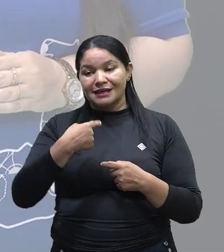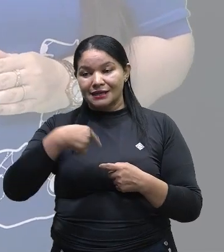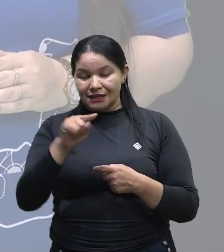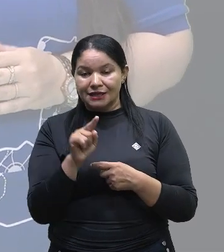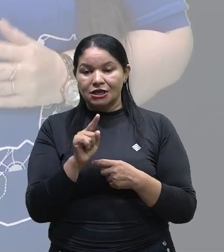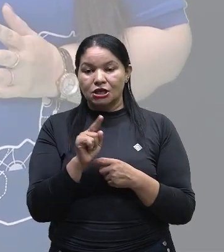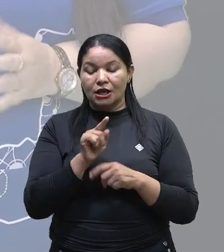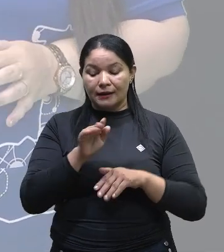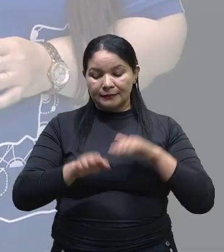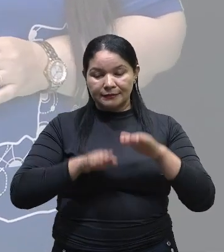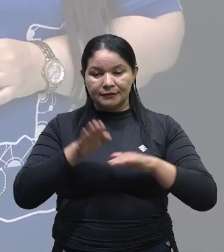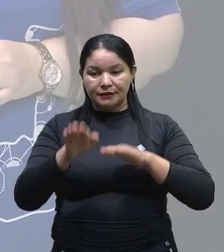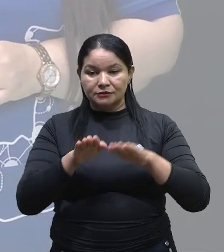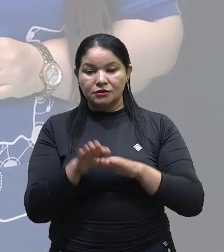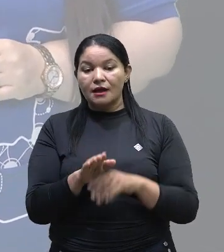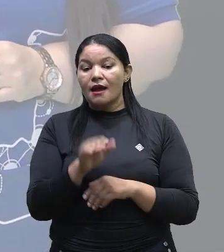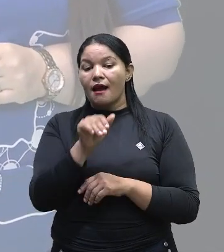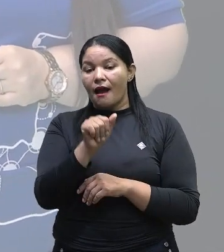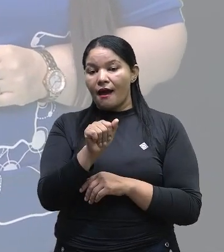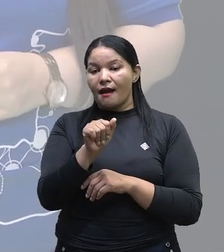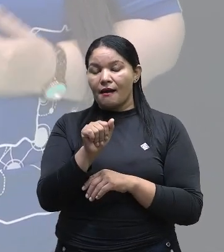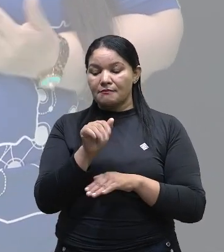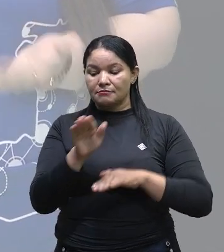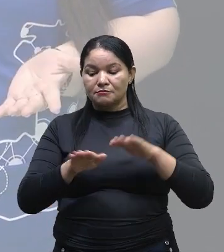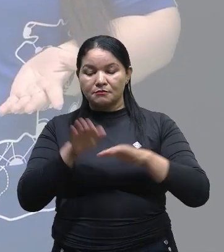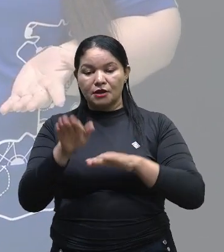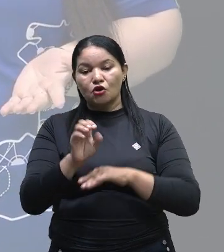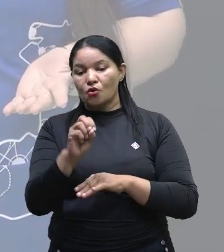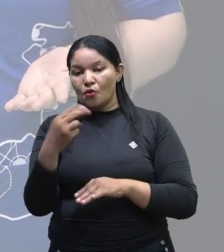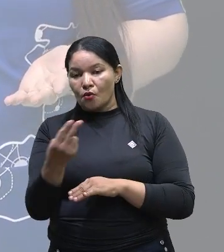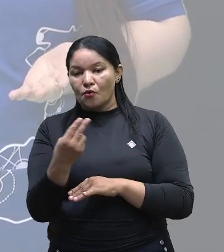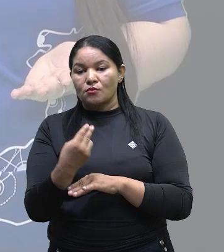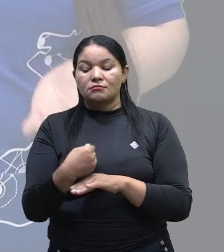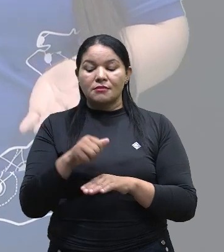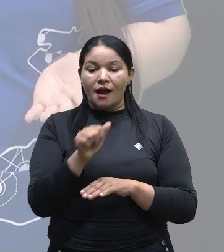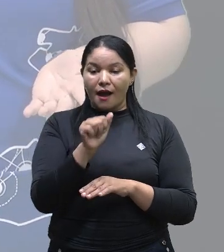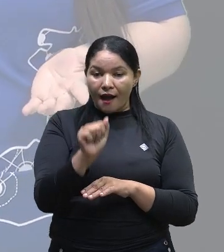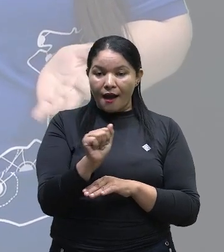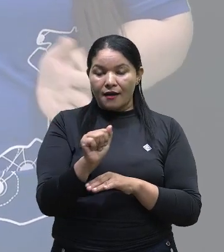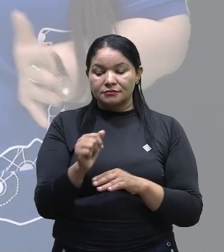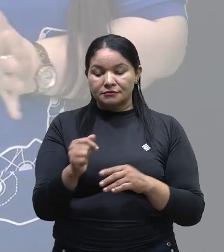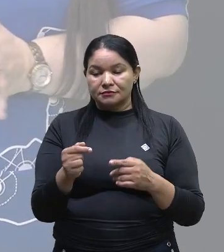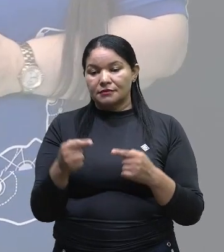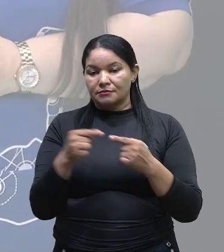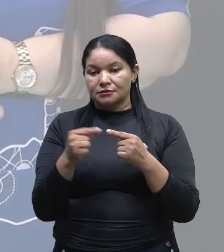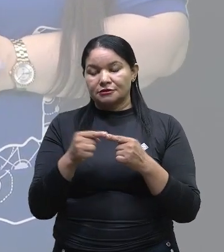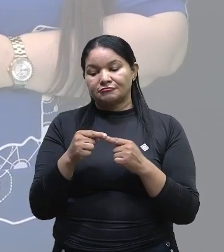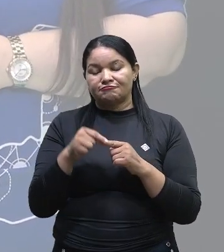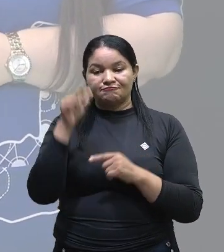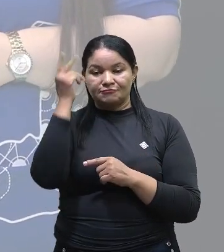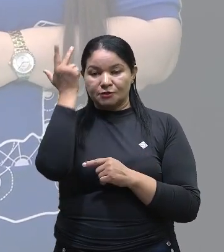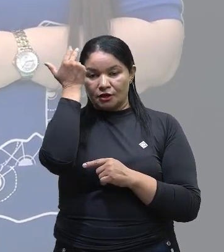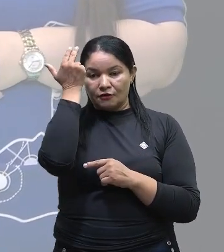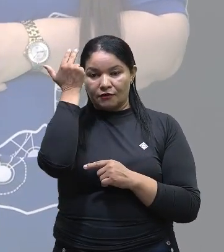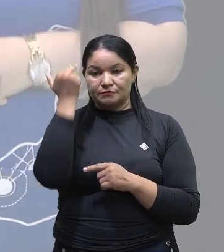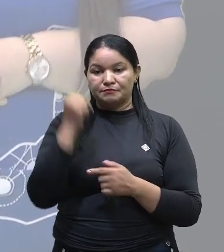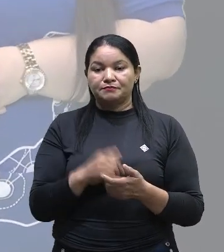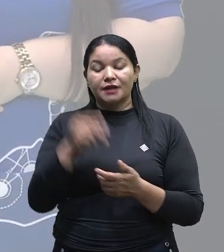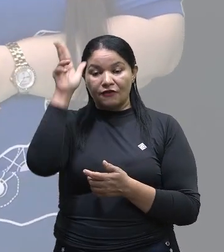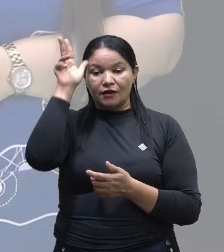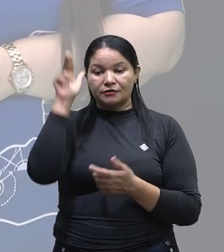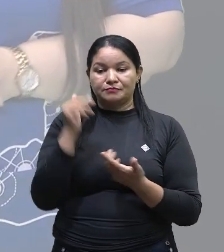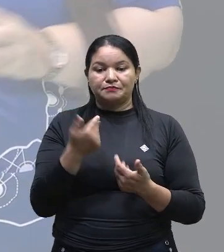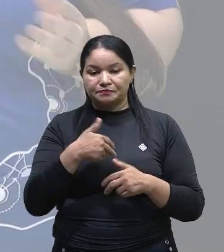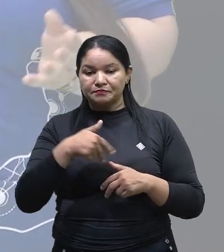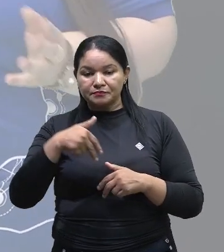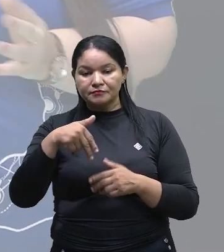a pé e ir a caballo. Então, a pé e a caballo. E agora nós vamos